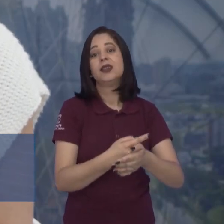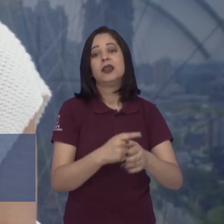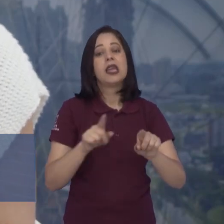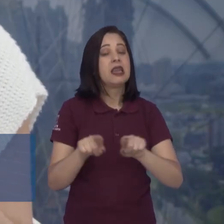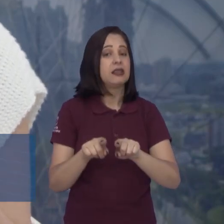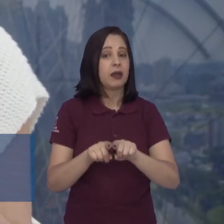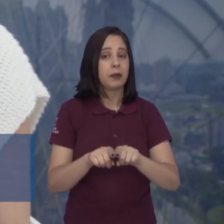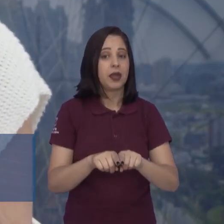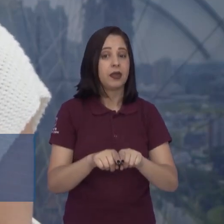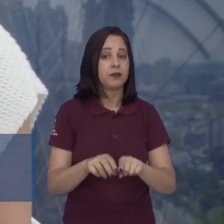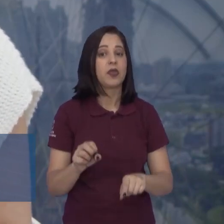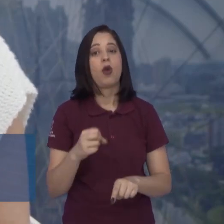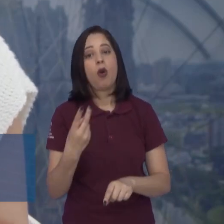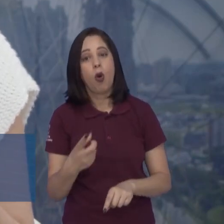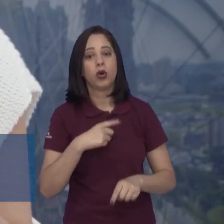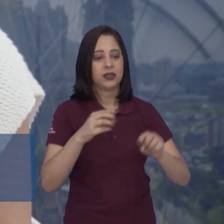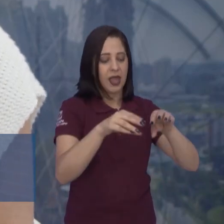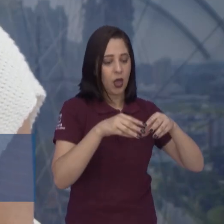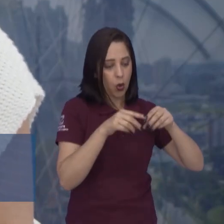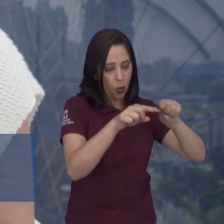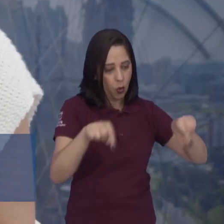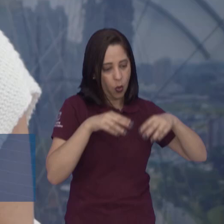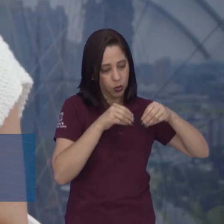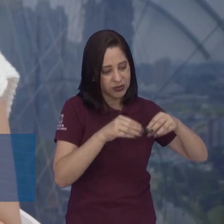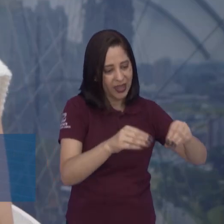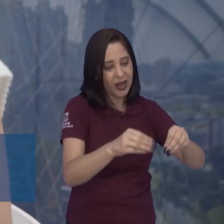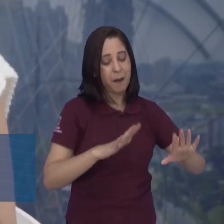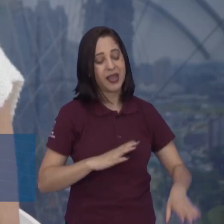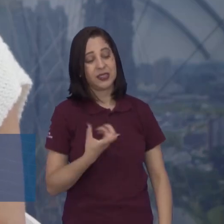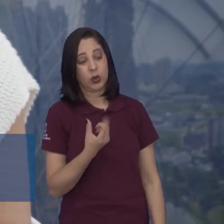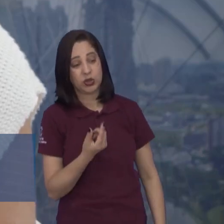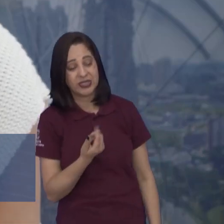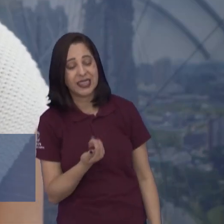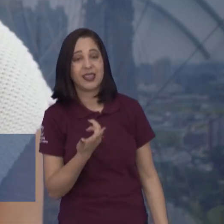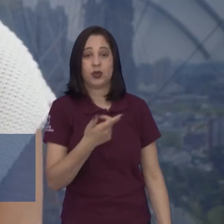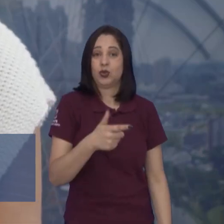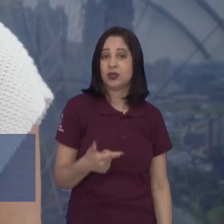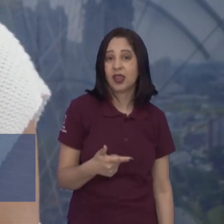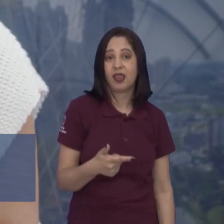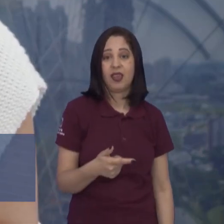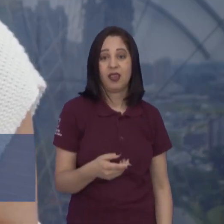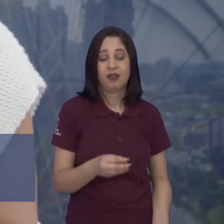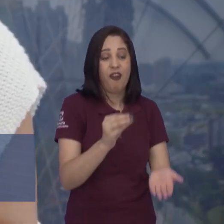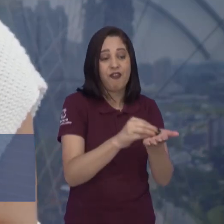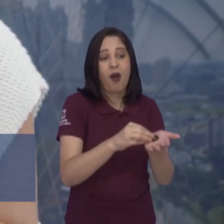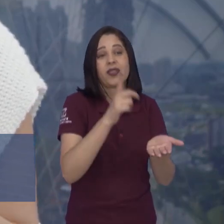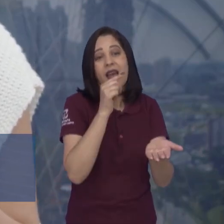uma casa, ou não tem, é um terreno, eu preciso construir uma casa, mas eu não tenho acesso à água, eu não tenho acesso à luz.